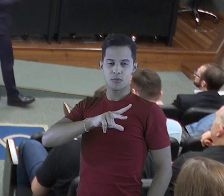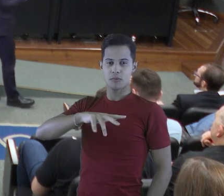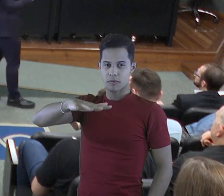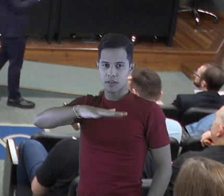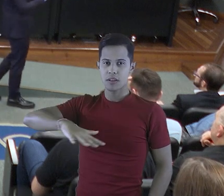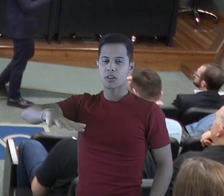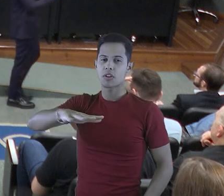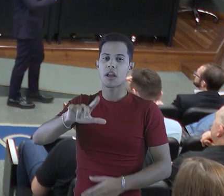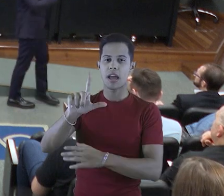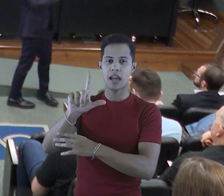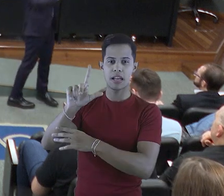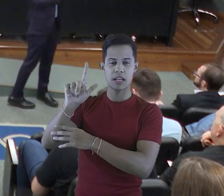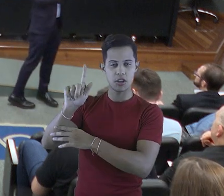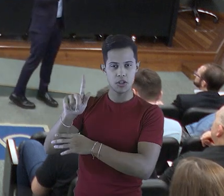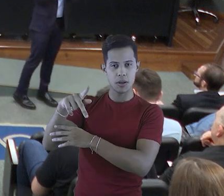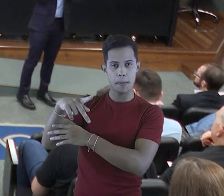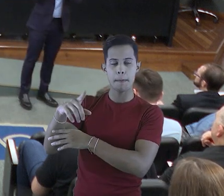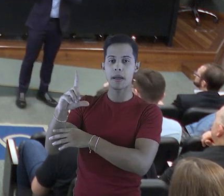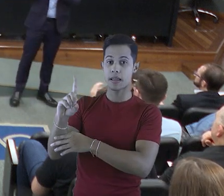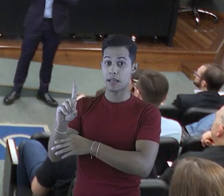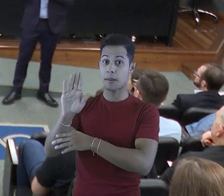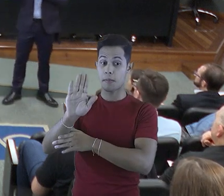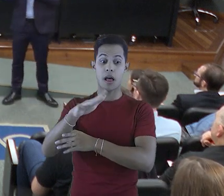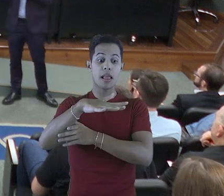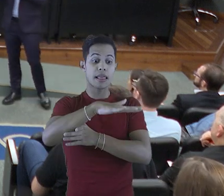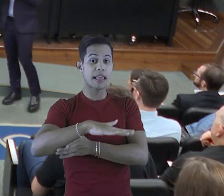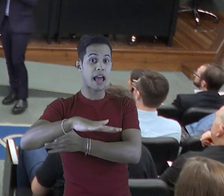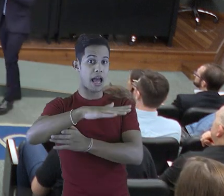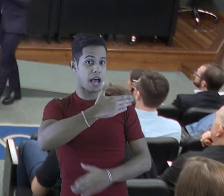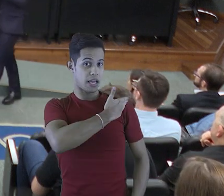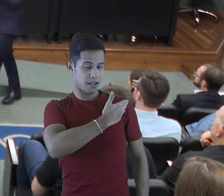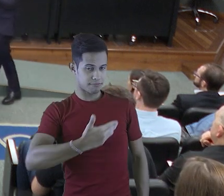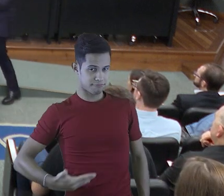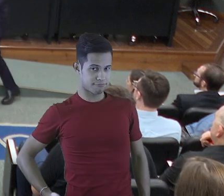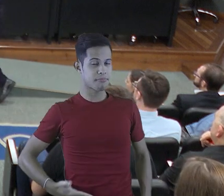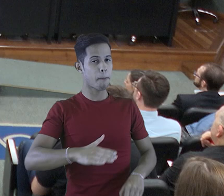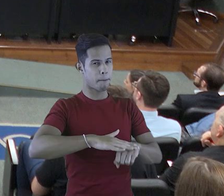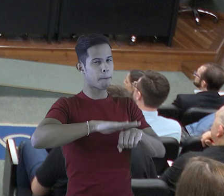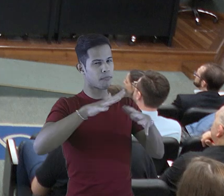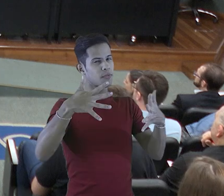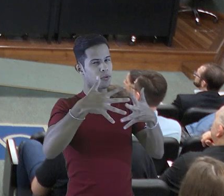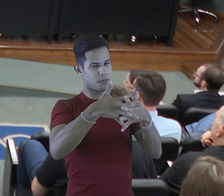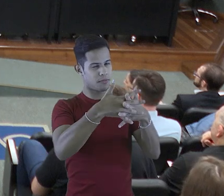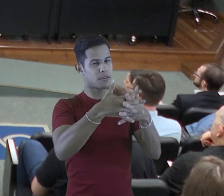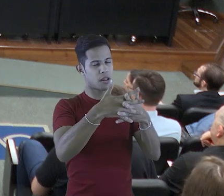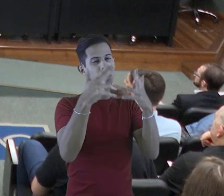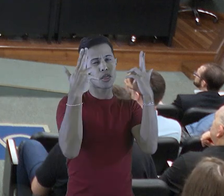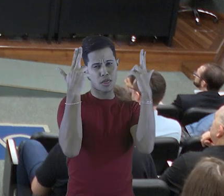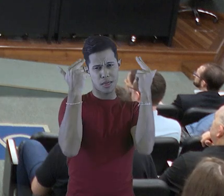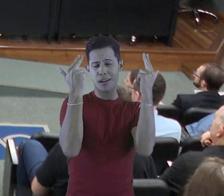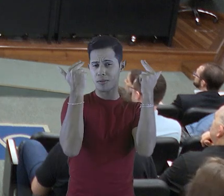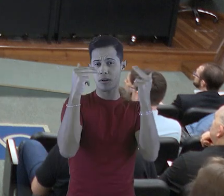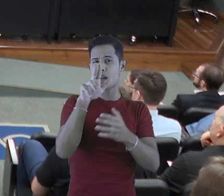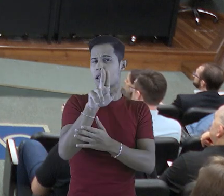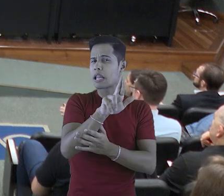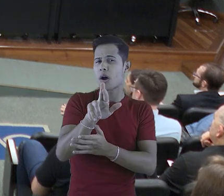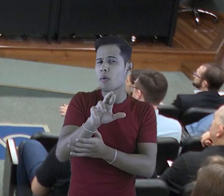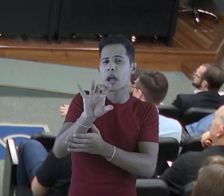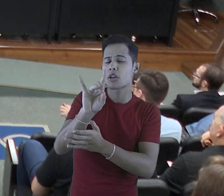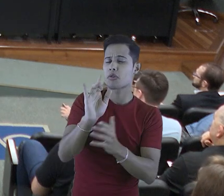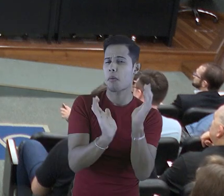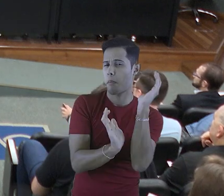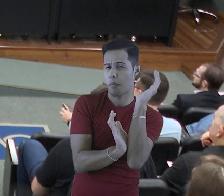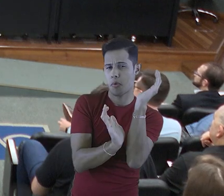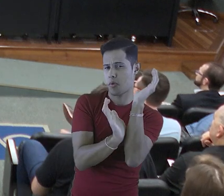dados. No setor público, é tudo um pouco mais complicado, e, naturalmente, é assim, em razão não só dos aspectos